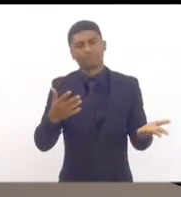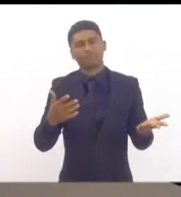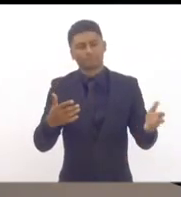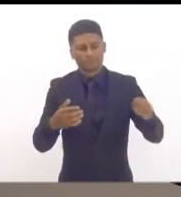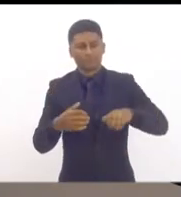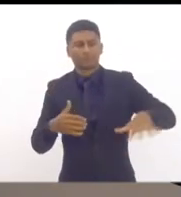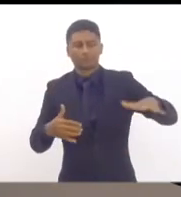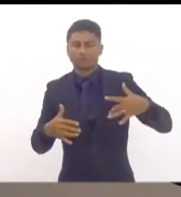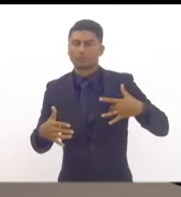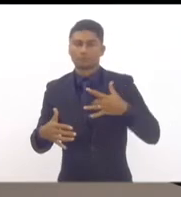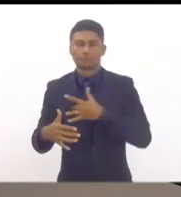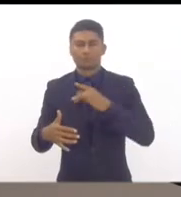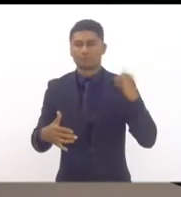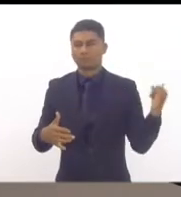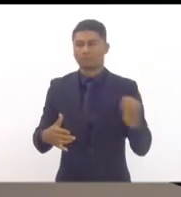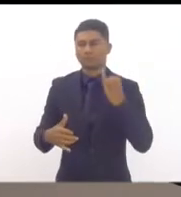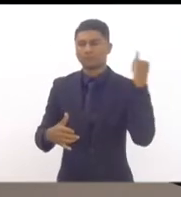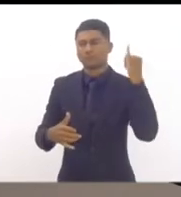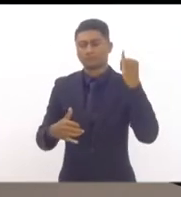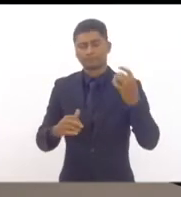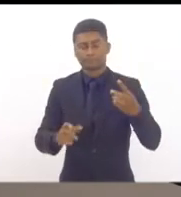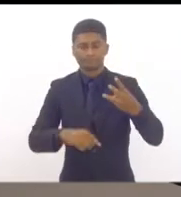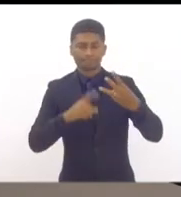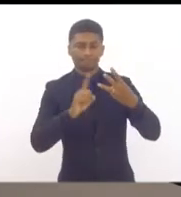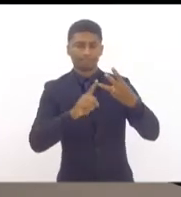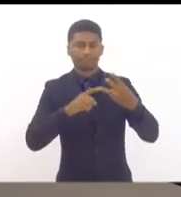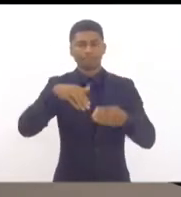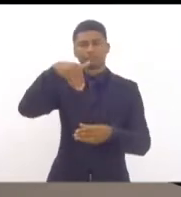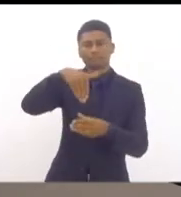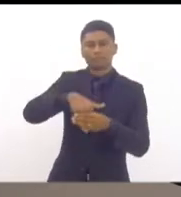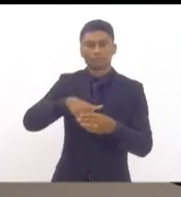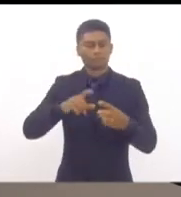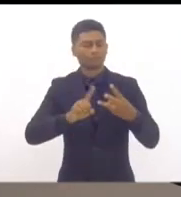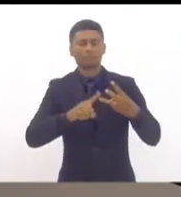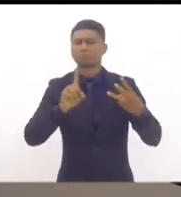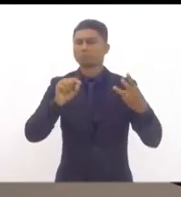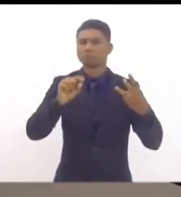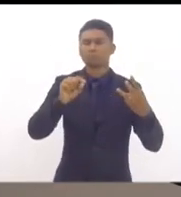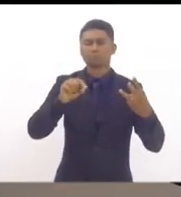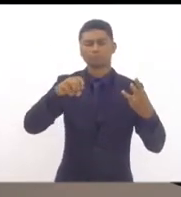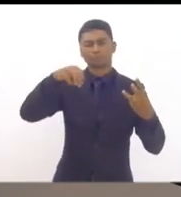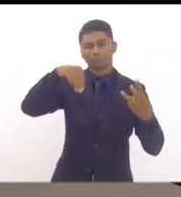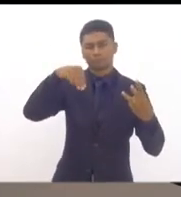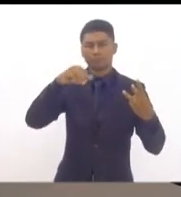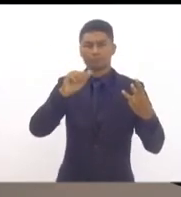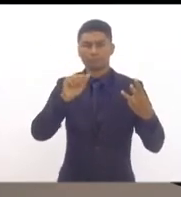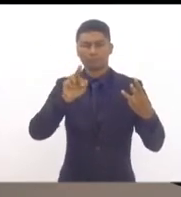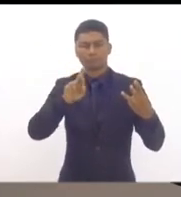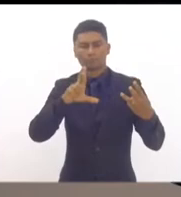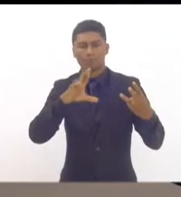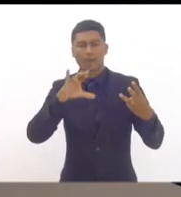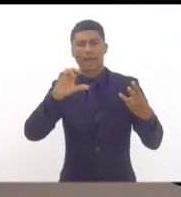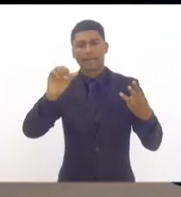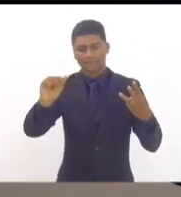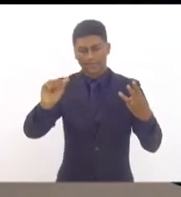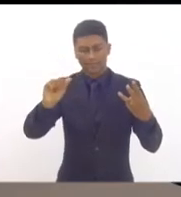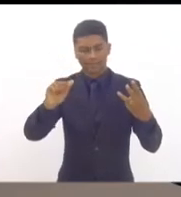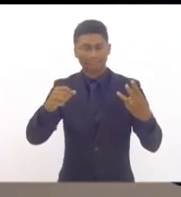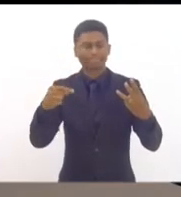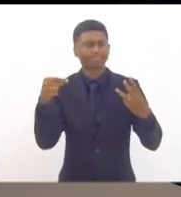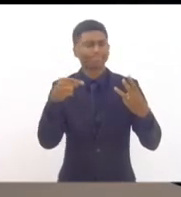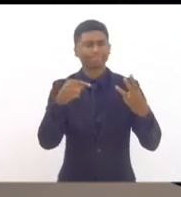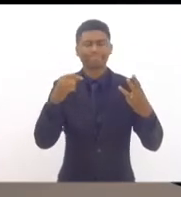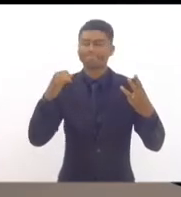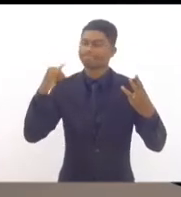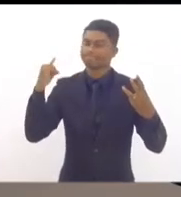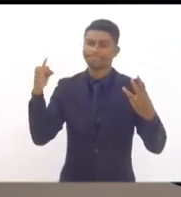esse fim. E o nosso terceiro voto é na Márcia Gatto, pela importância que a Márcia tem desenvolvido